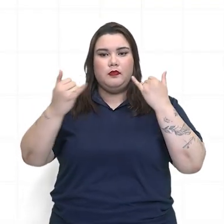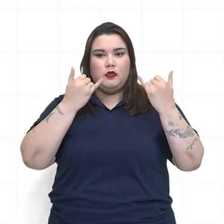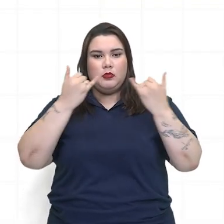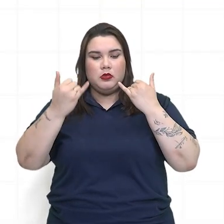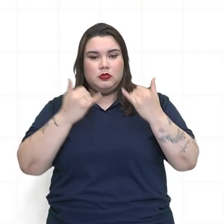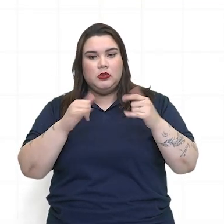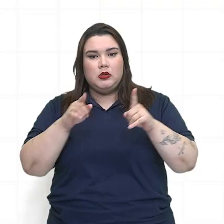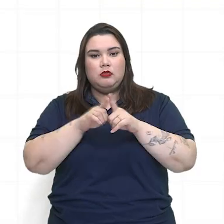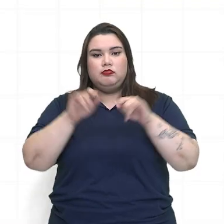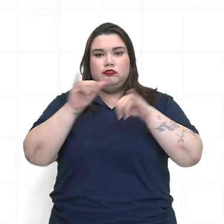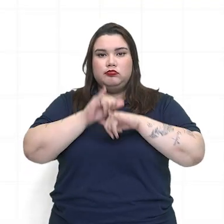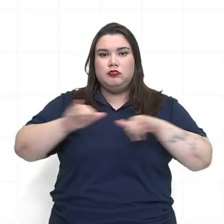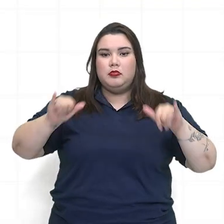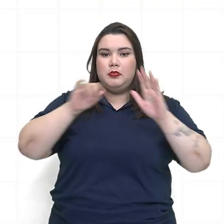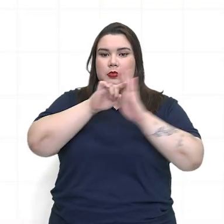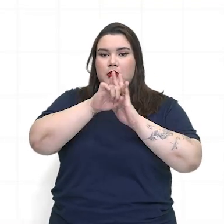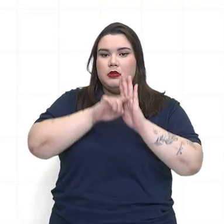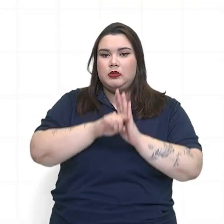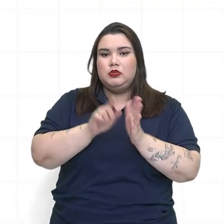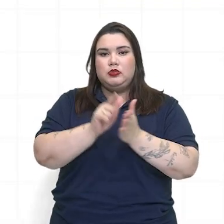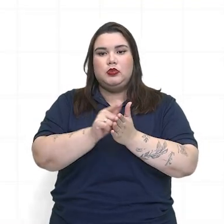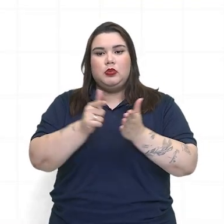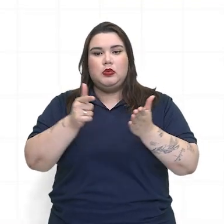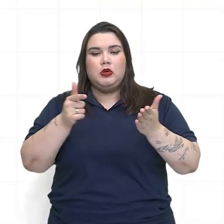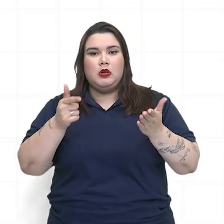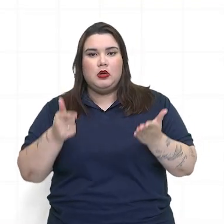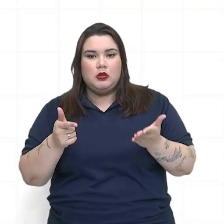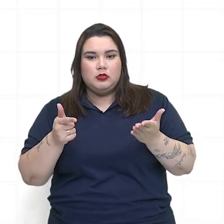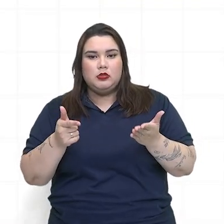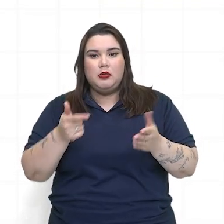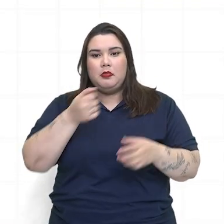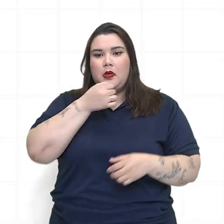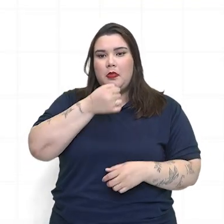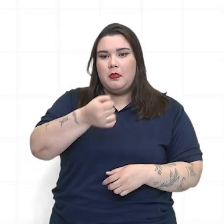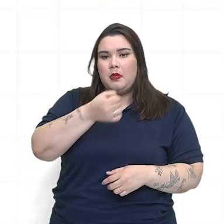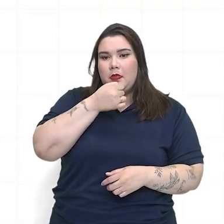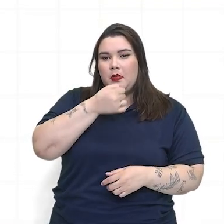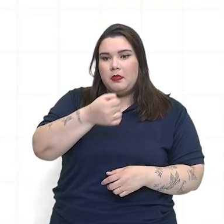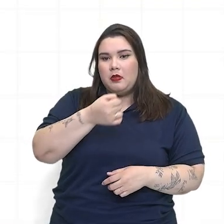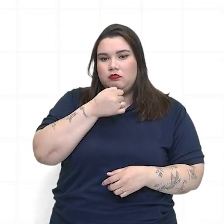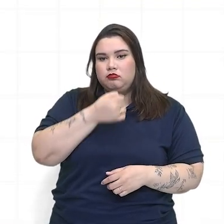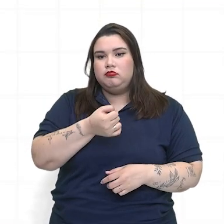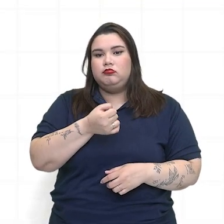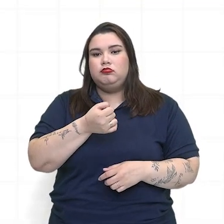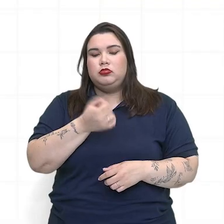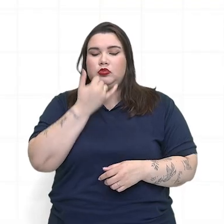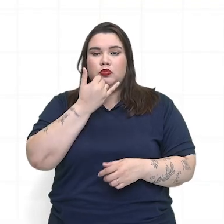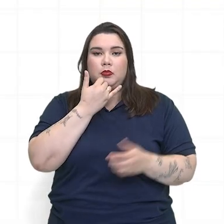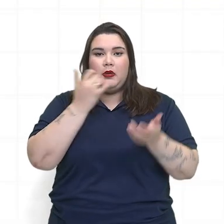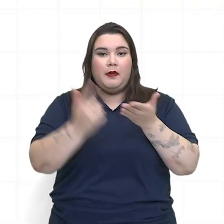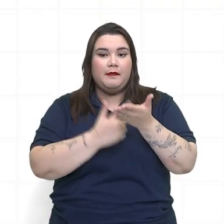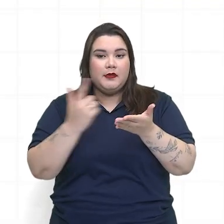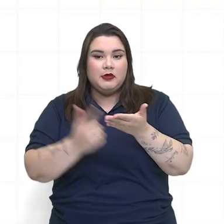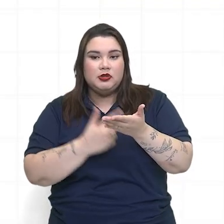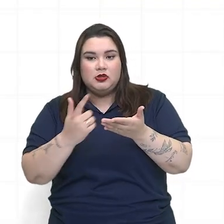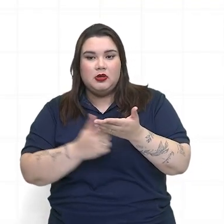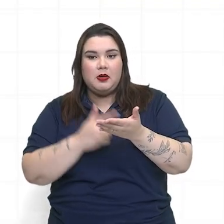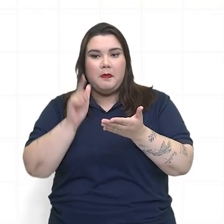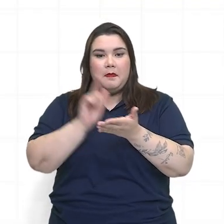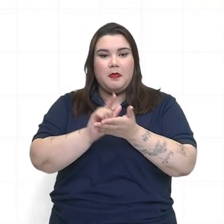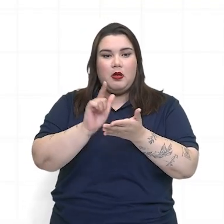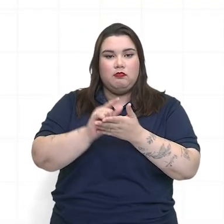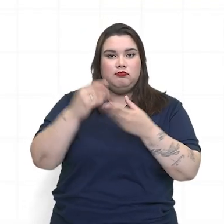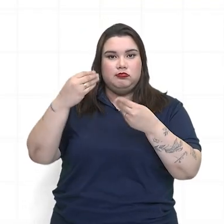informações e divulgação de pesquisas em jornais, revistas, panfletos, livros